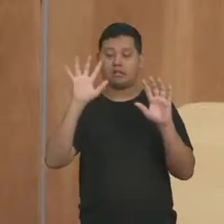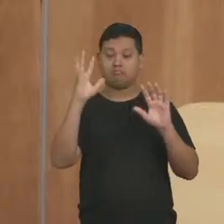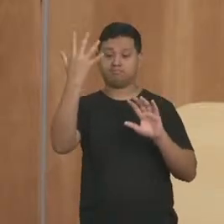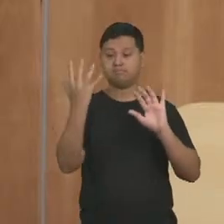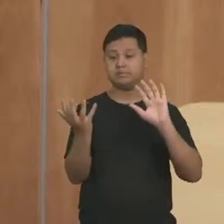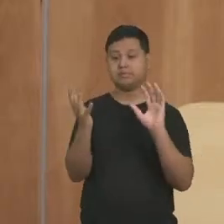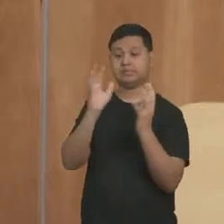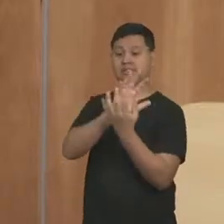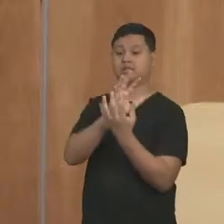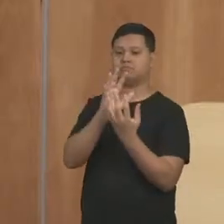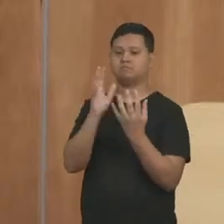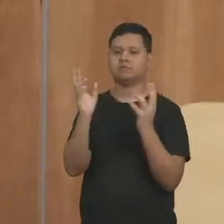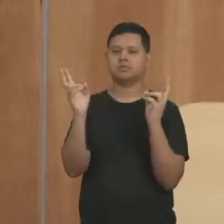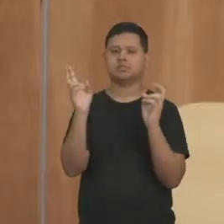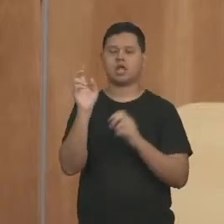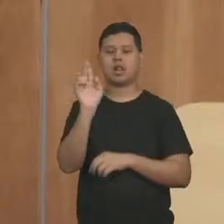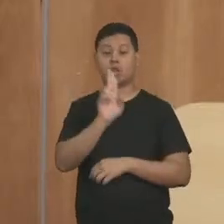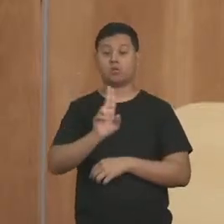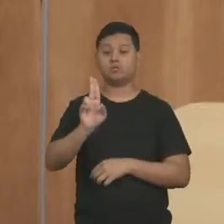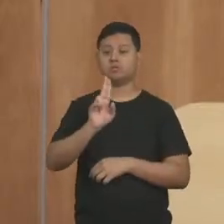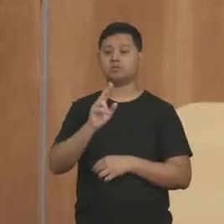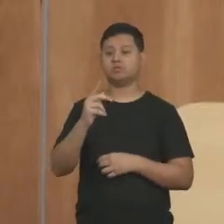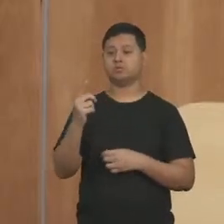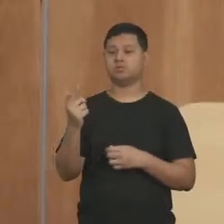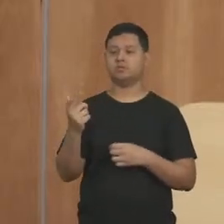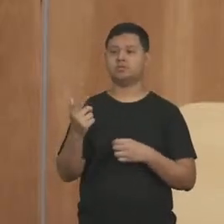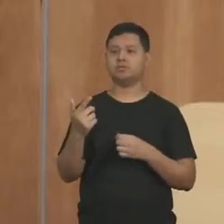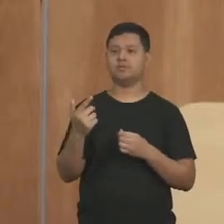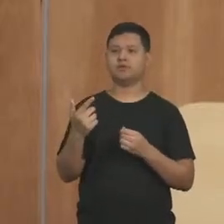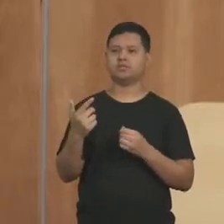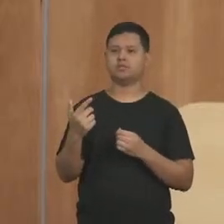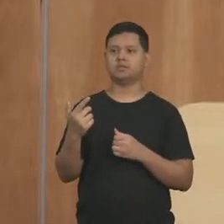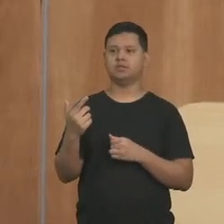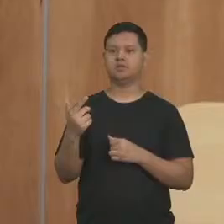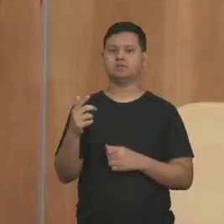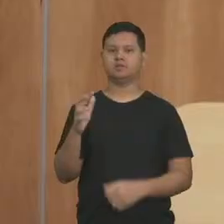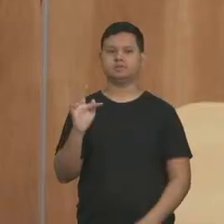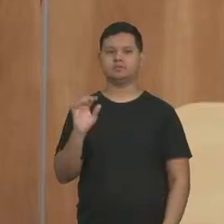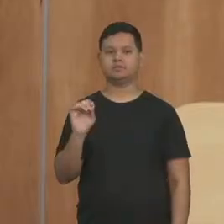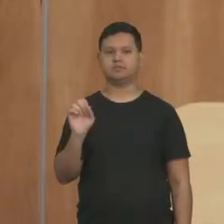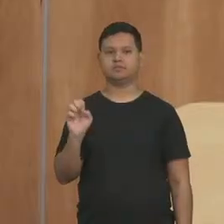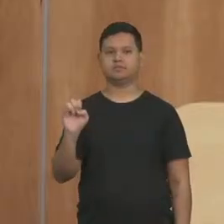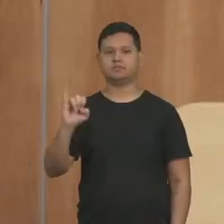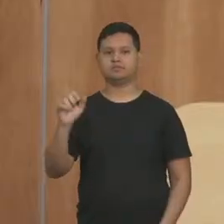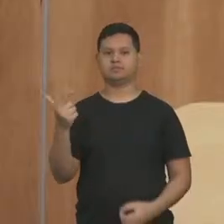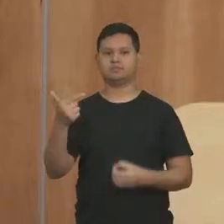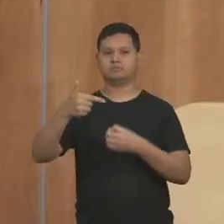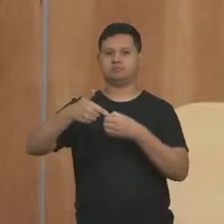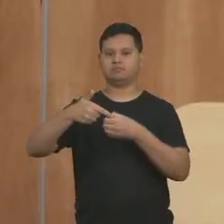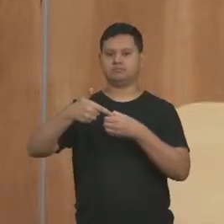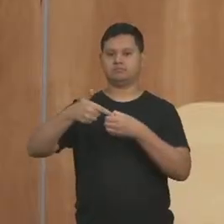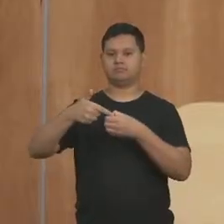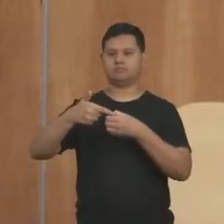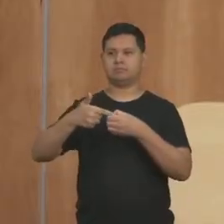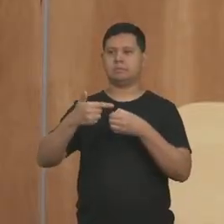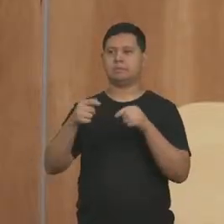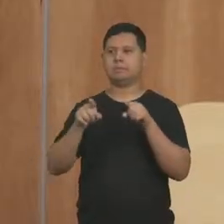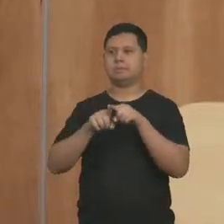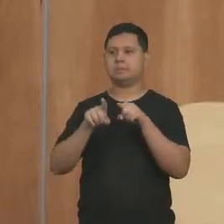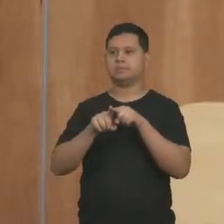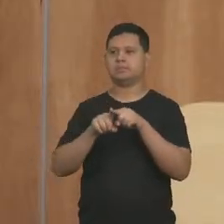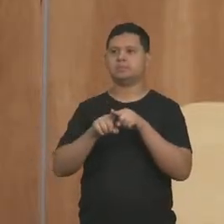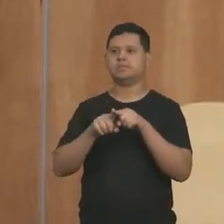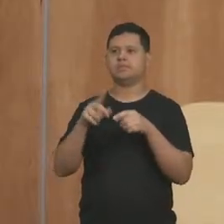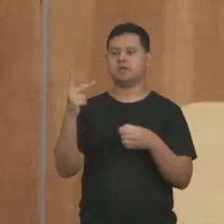extremos, o uso de combustíveis fósseis, o petróleo. Não é mais admissível usar petróleo, porque temos